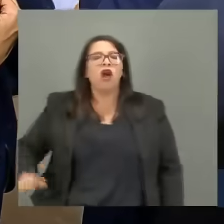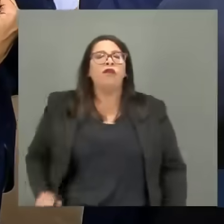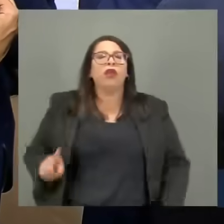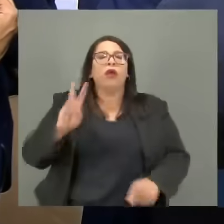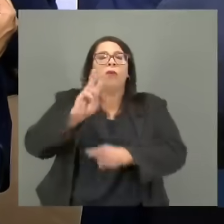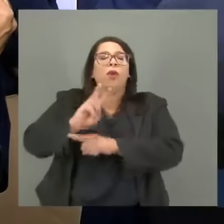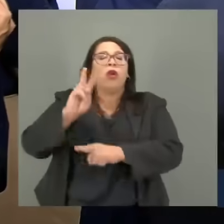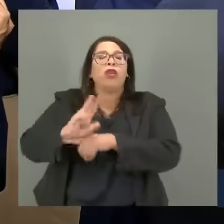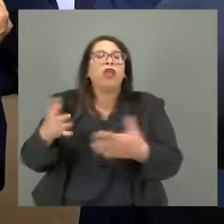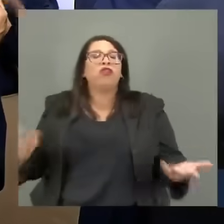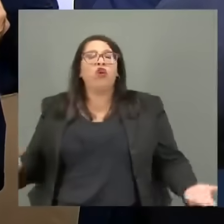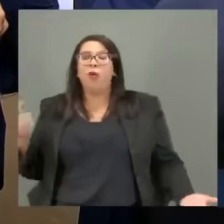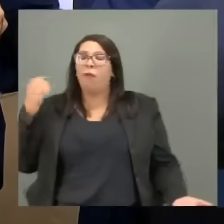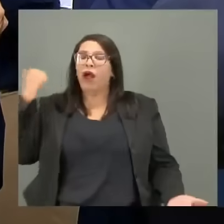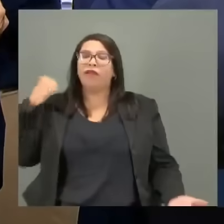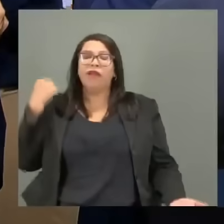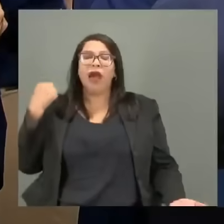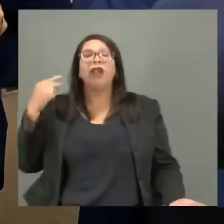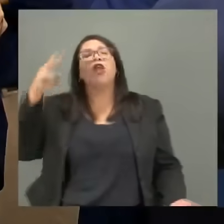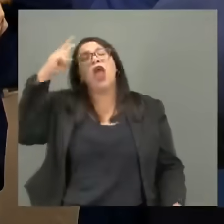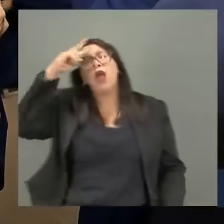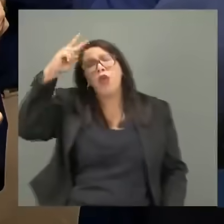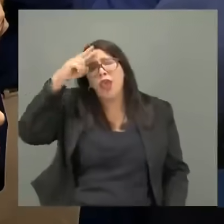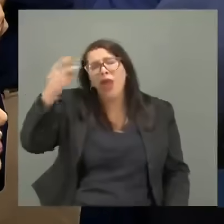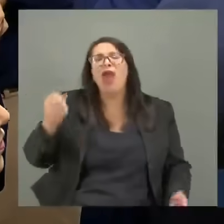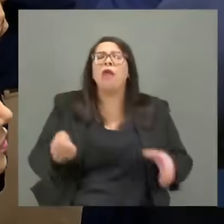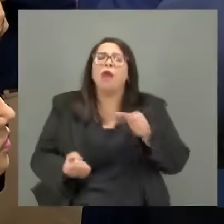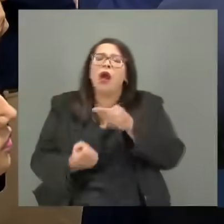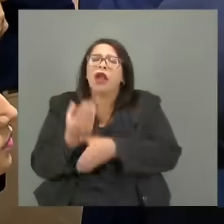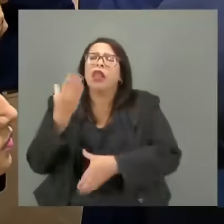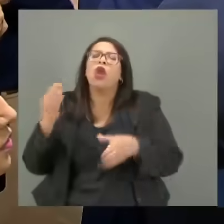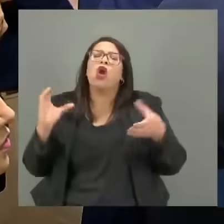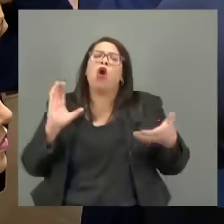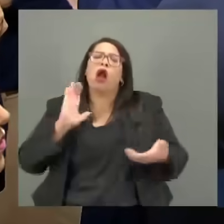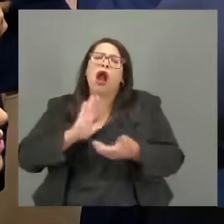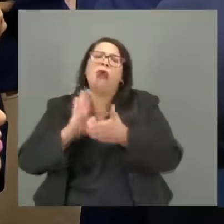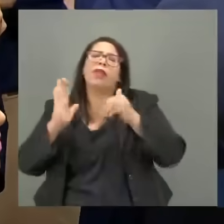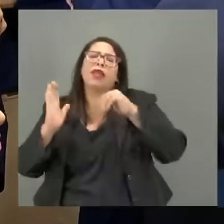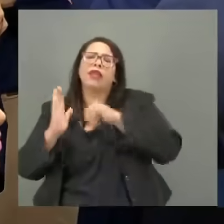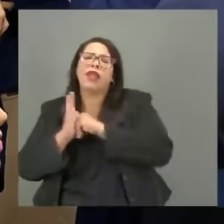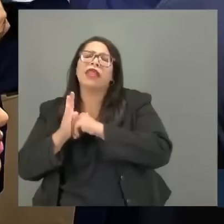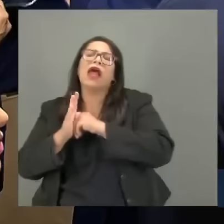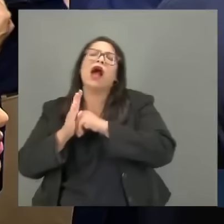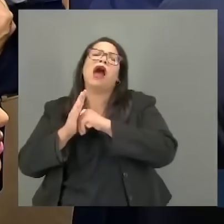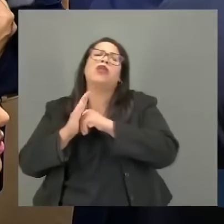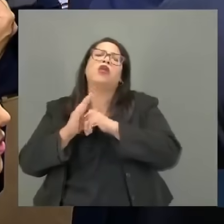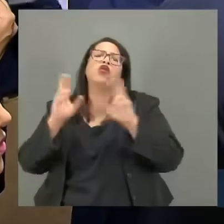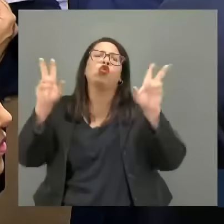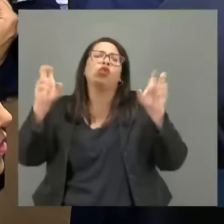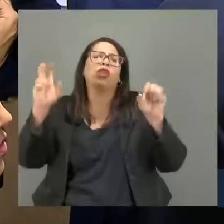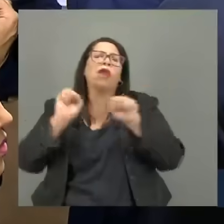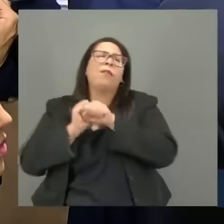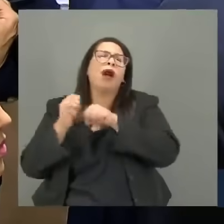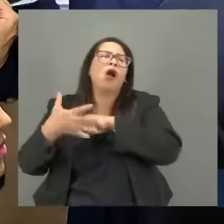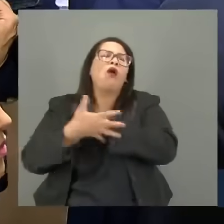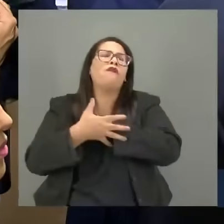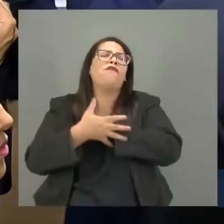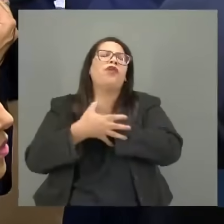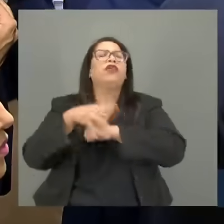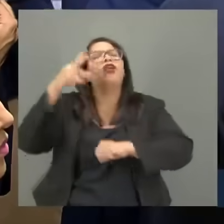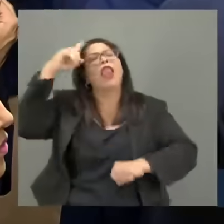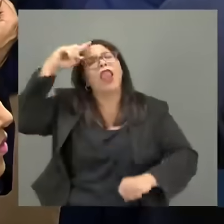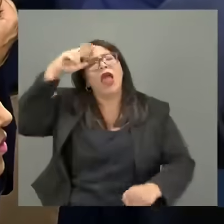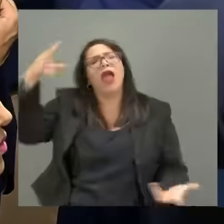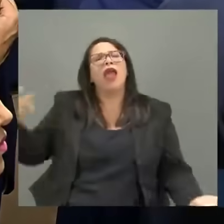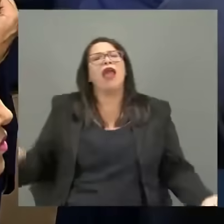meu, que deu origem àquela CPMI também, aquela CPI aqui no Senado. Foi o senador Randolph querendo